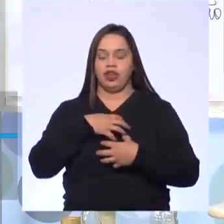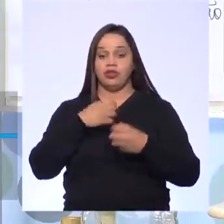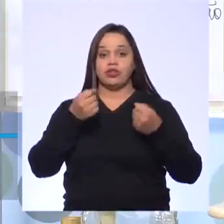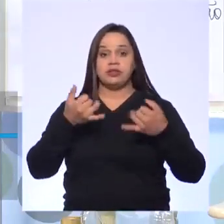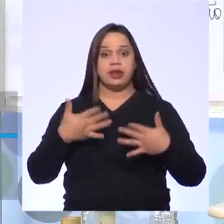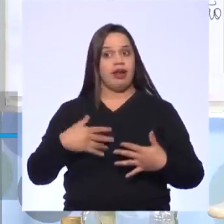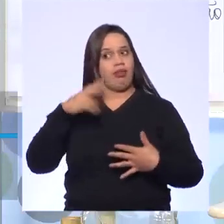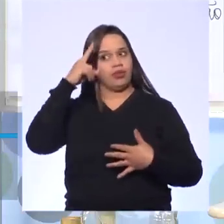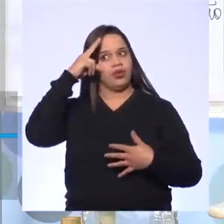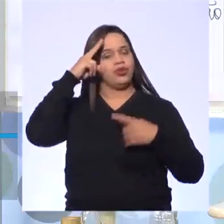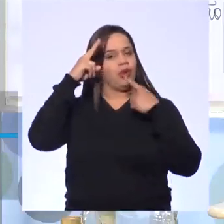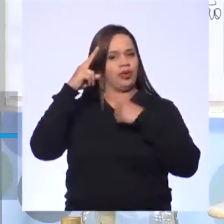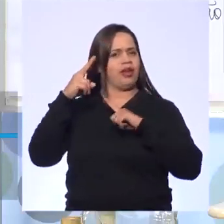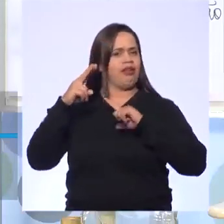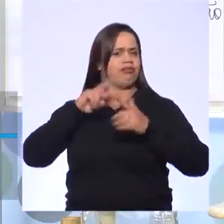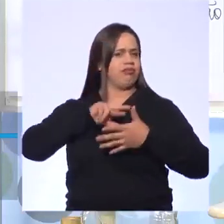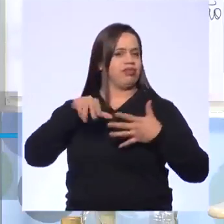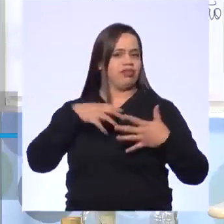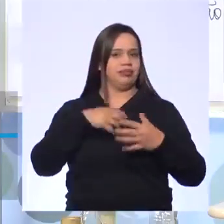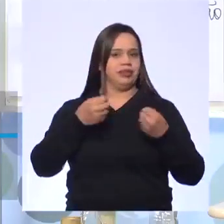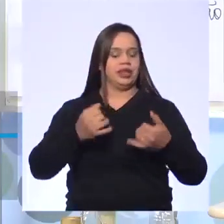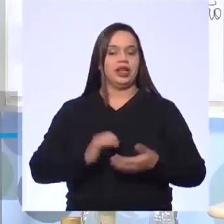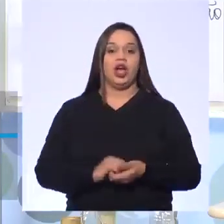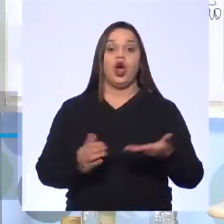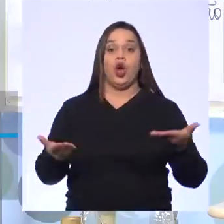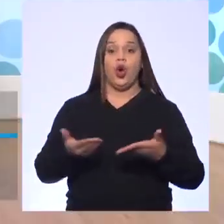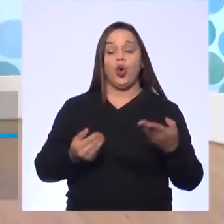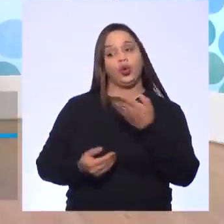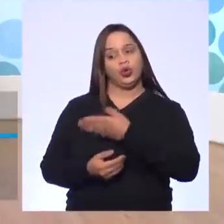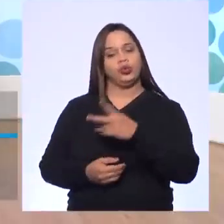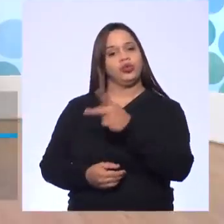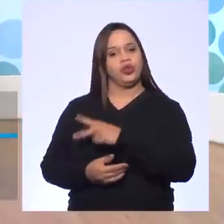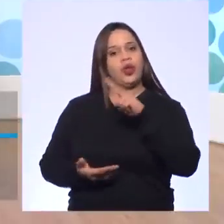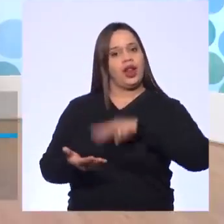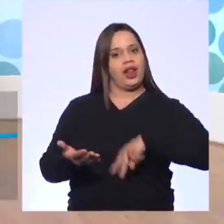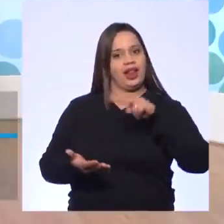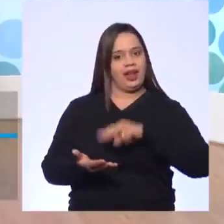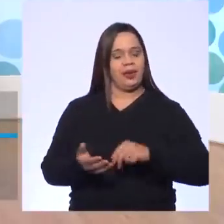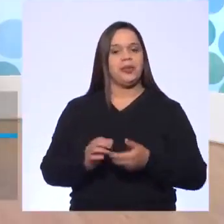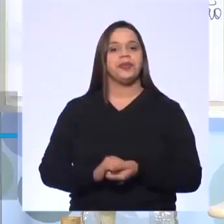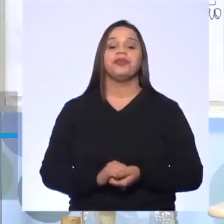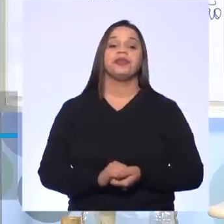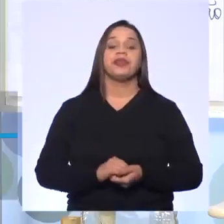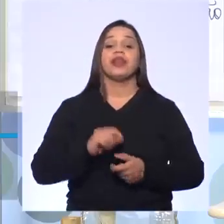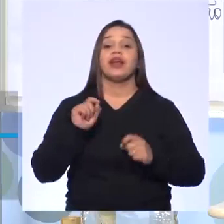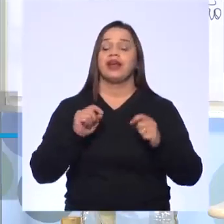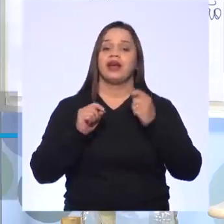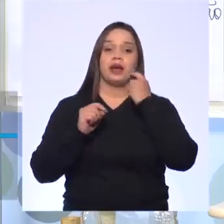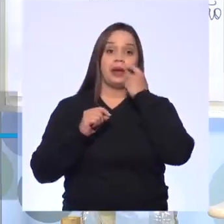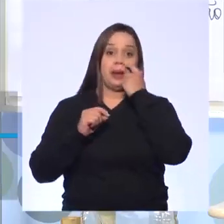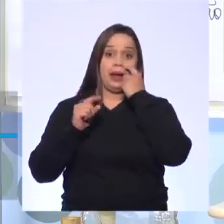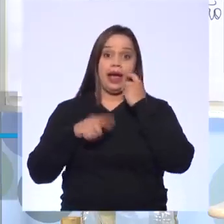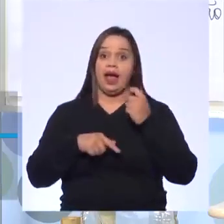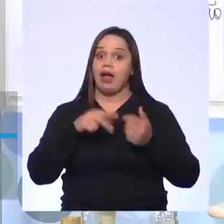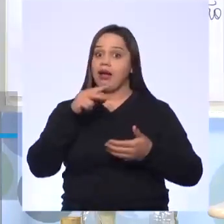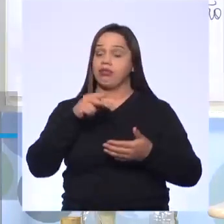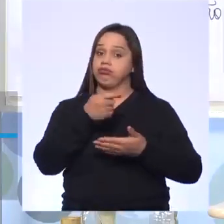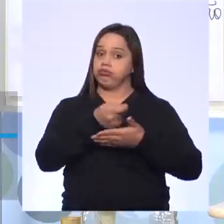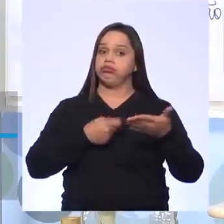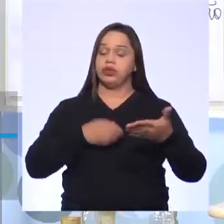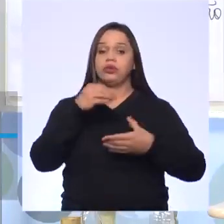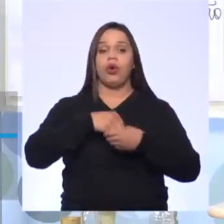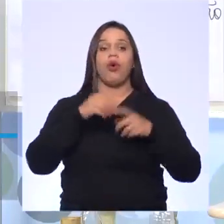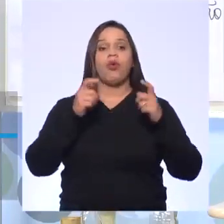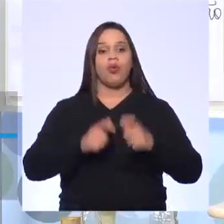história. Então, hoje, o professor fez essa leitura, e essa leitura ela é um texto que está no caderno do